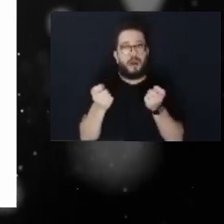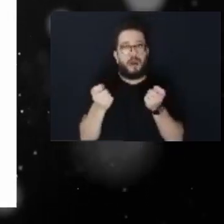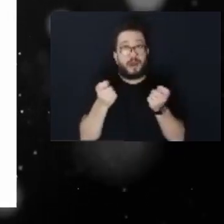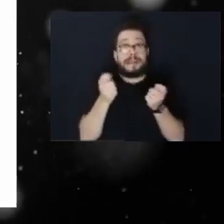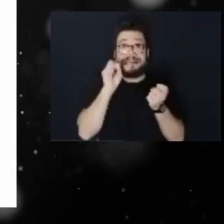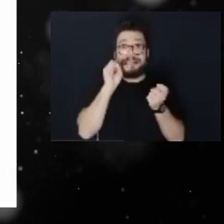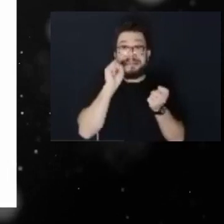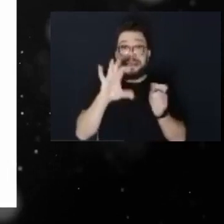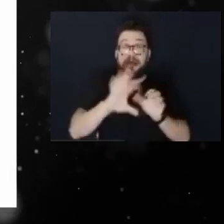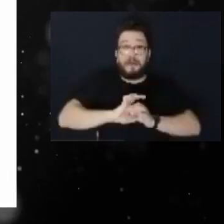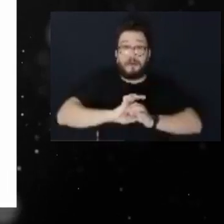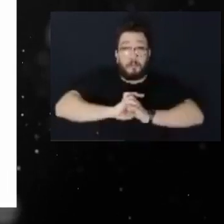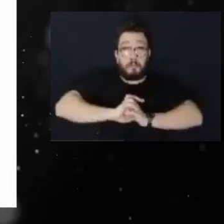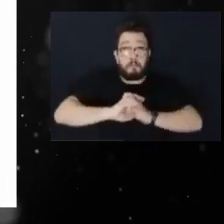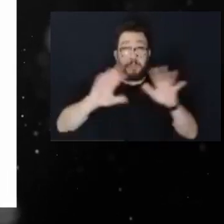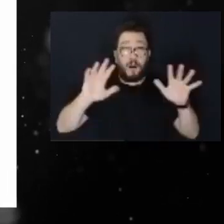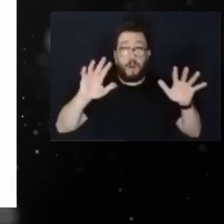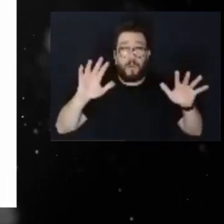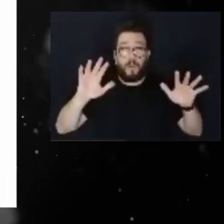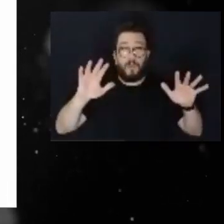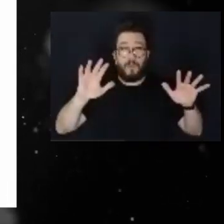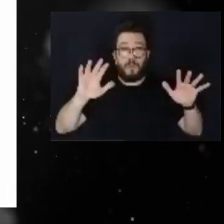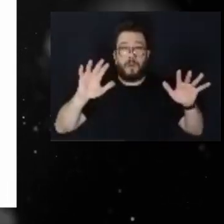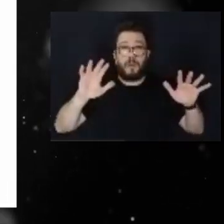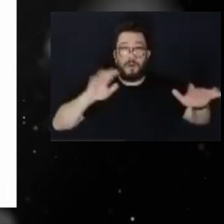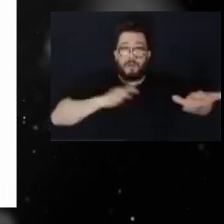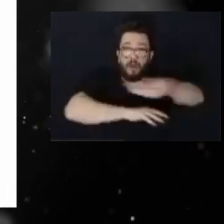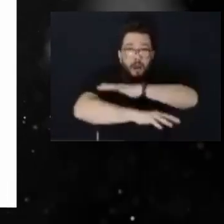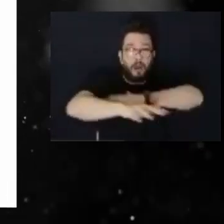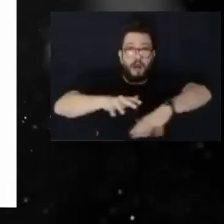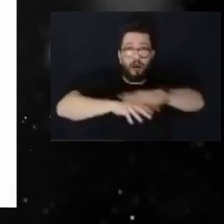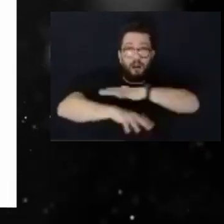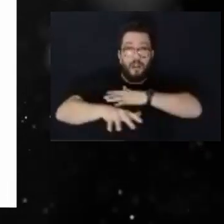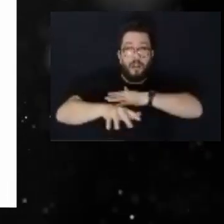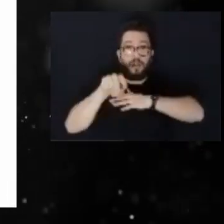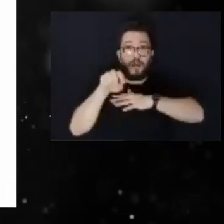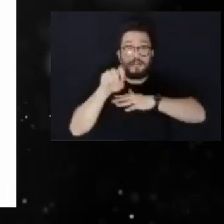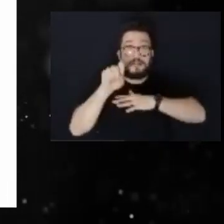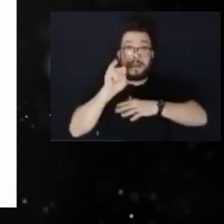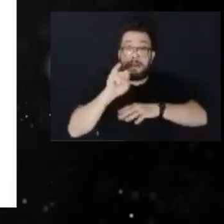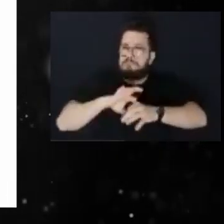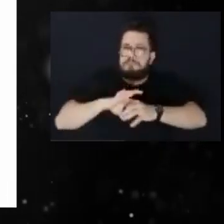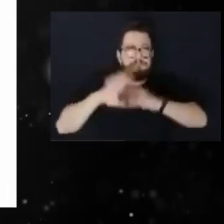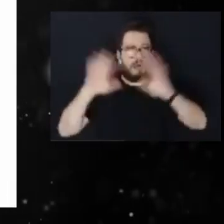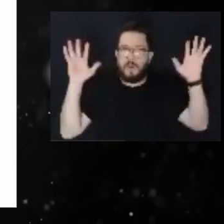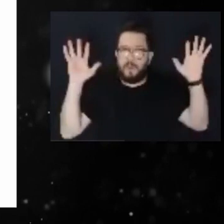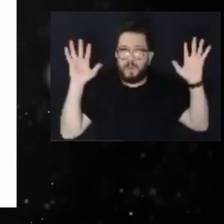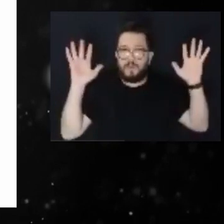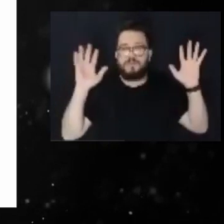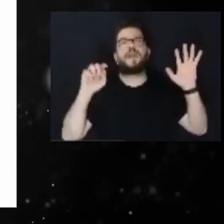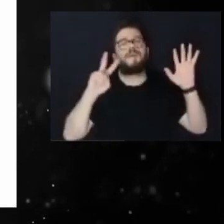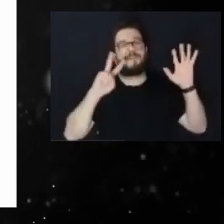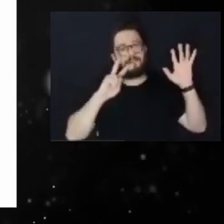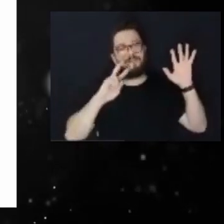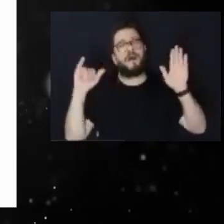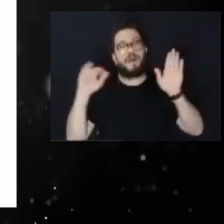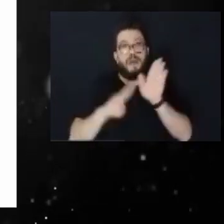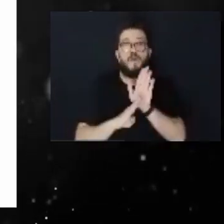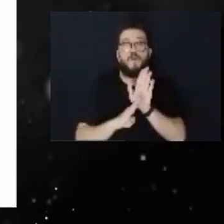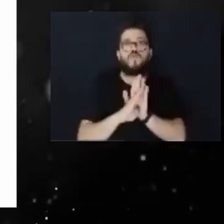relaxamento além do que tem sido visto na cidade vai aumentar novamente o número de casos e